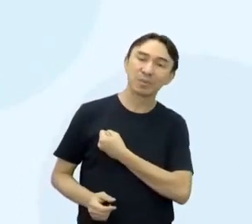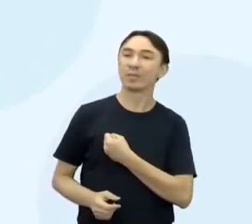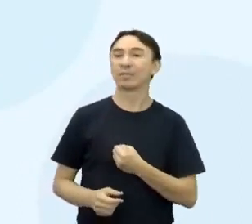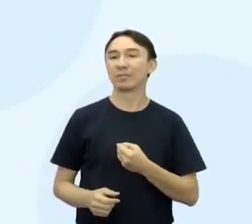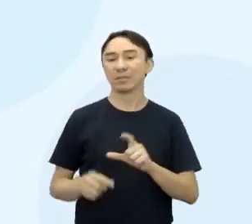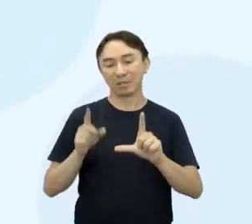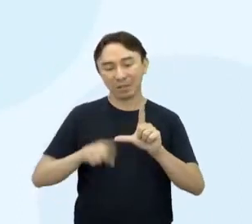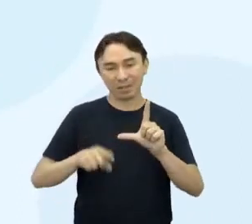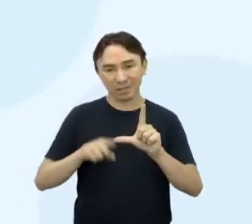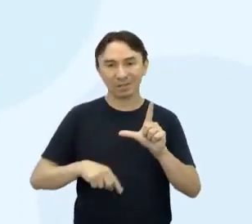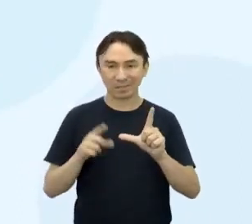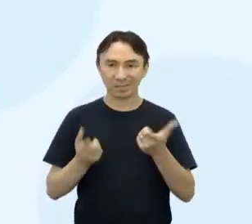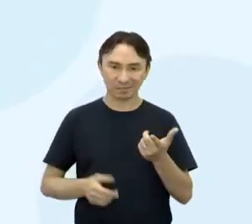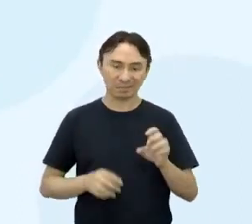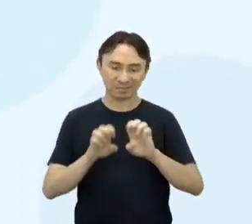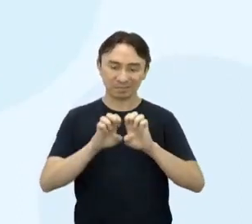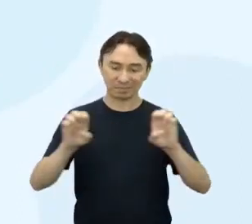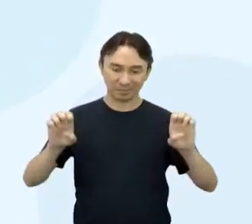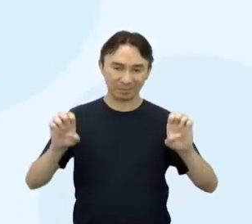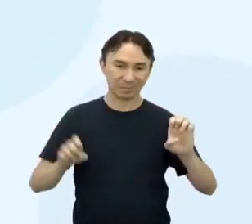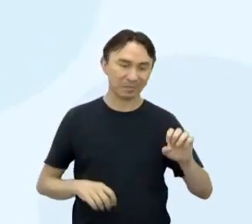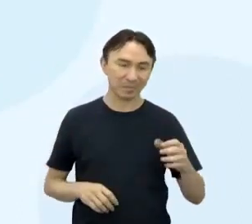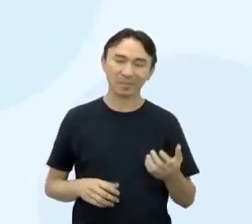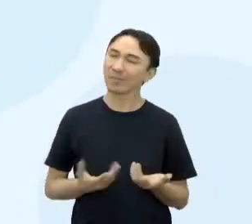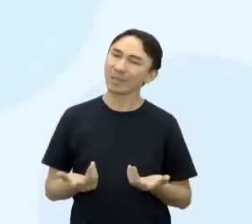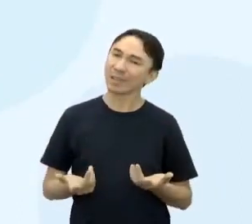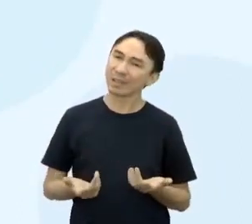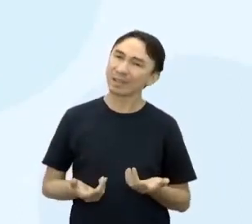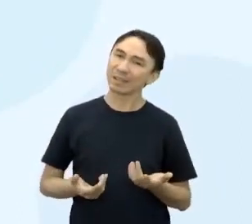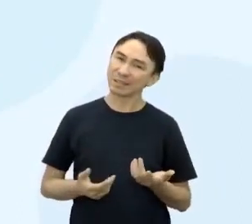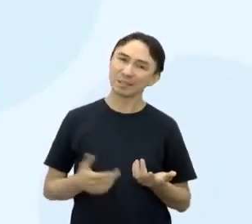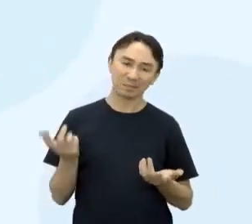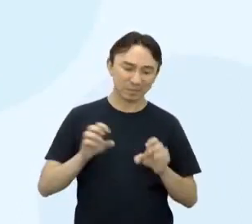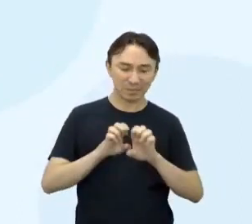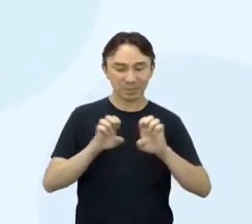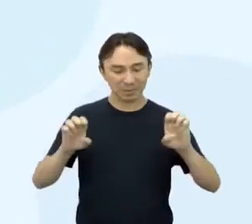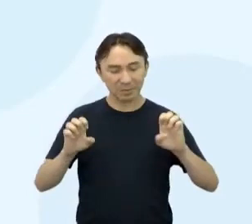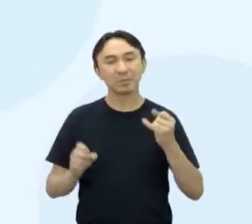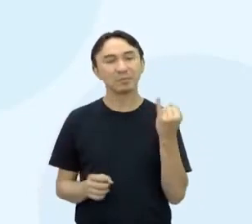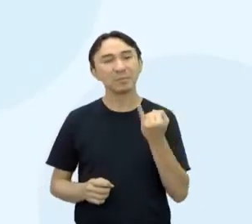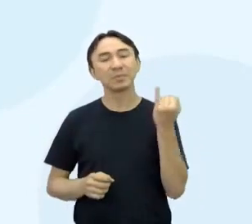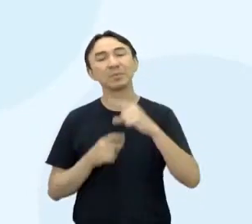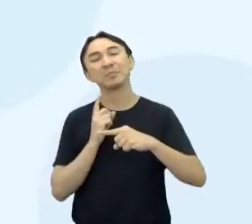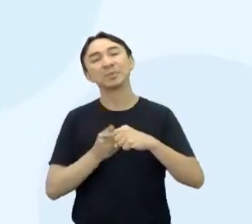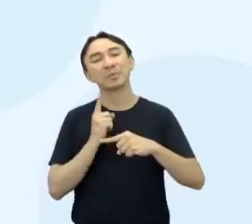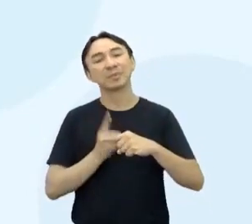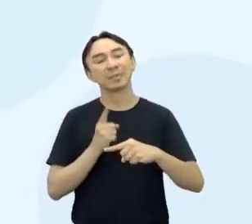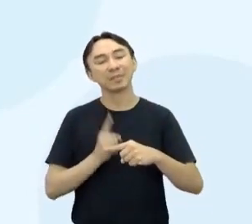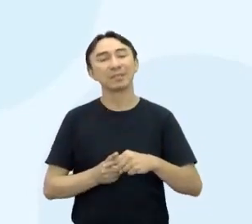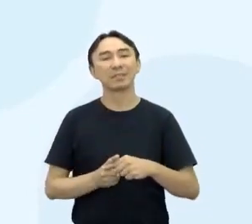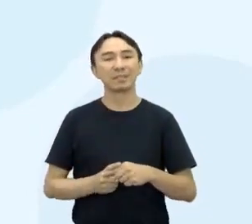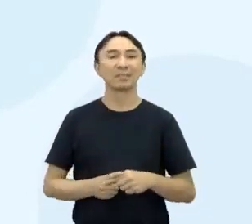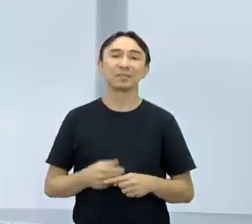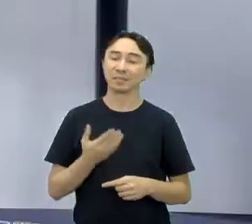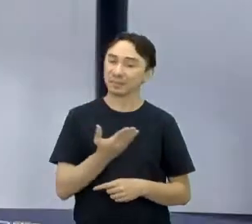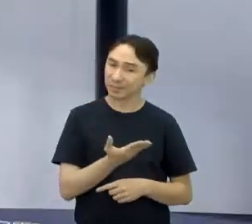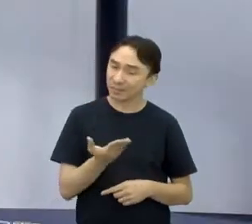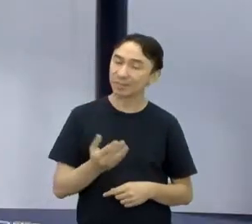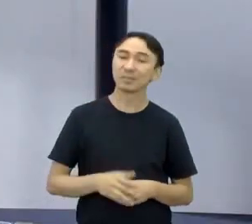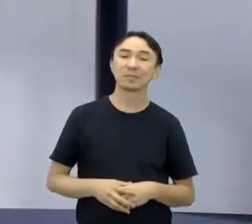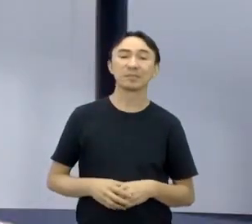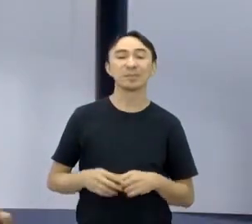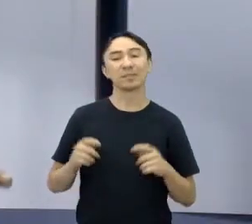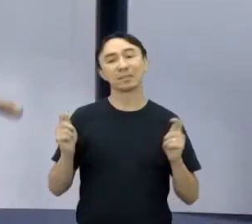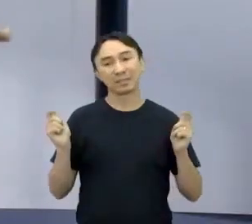números, né? Uma equação. Por que uma expressão algébrica é interessante? É importante, é legal até para o estudo, porque a gente